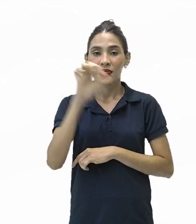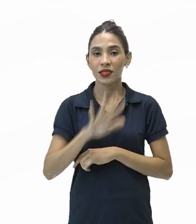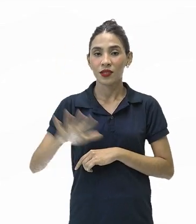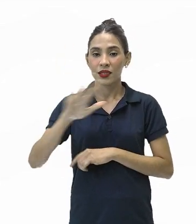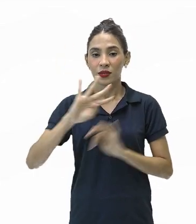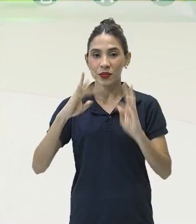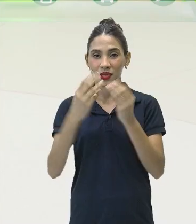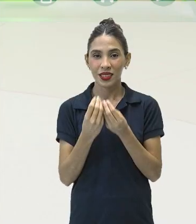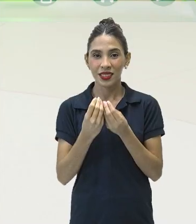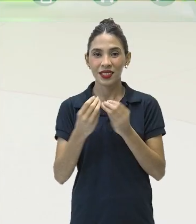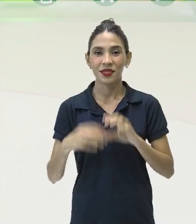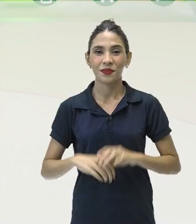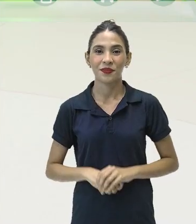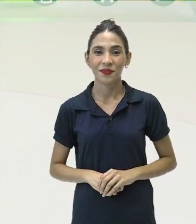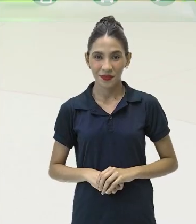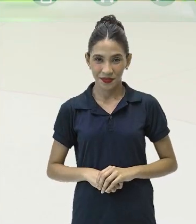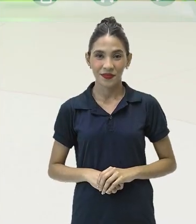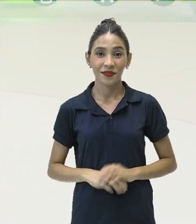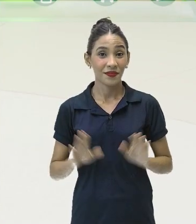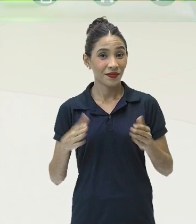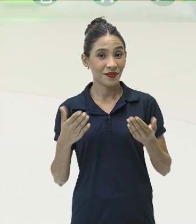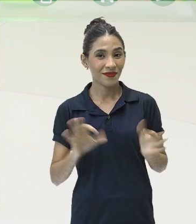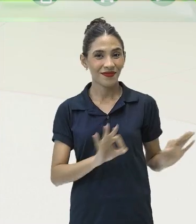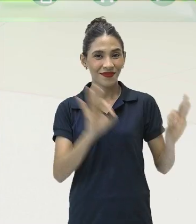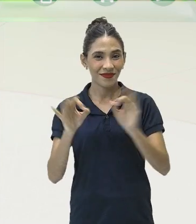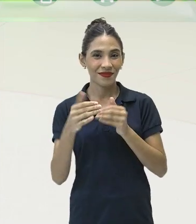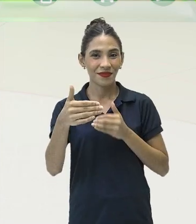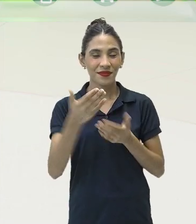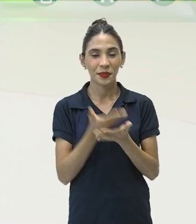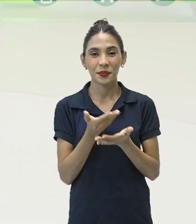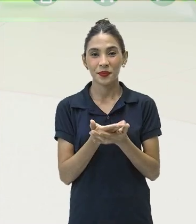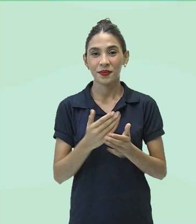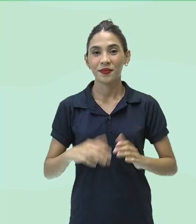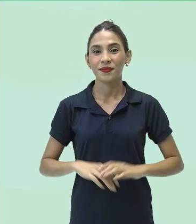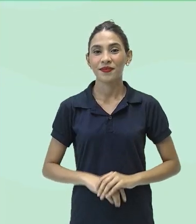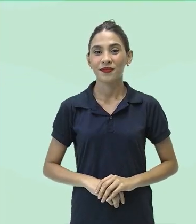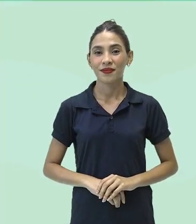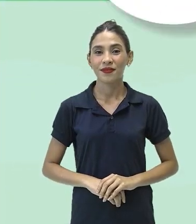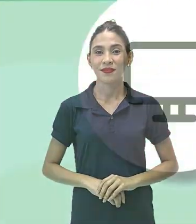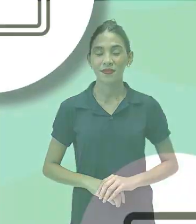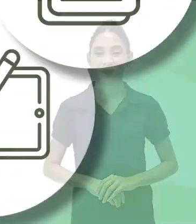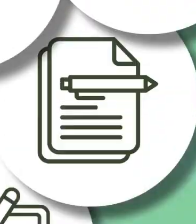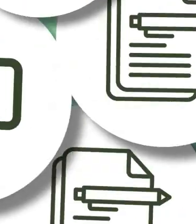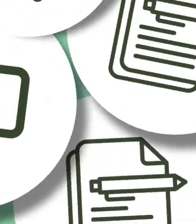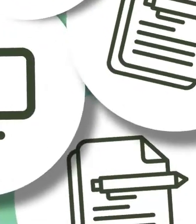de Resíduos Sólidos. Então, vamos começar?